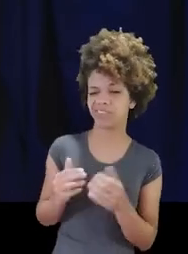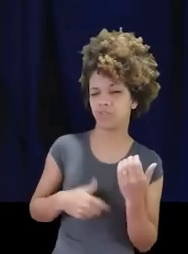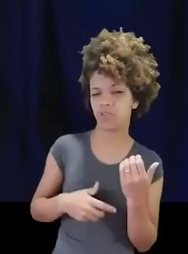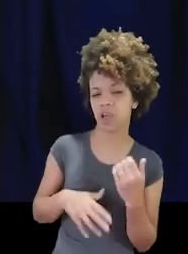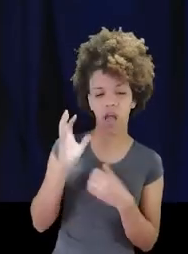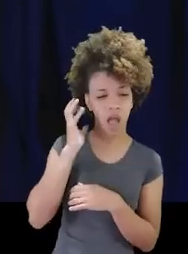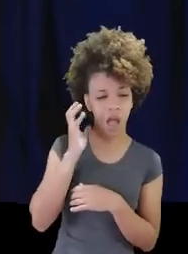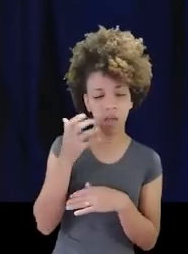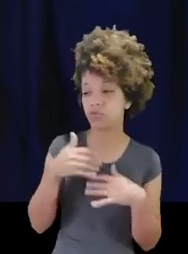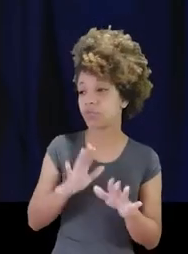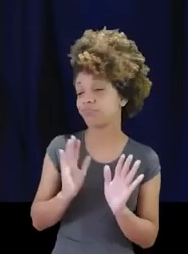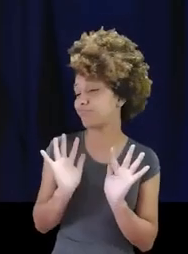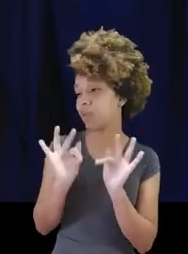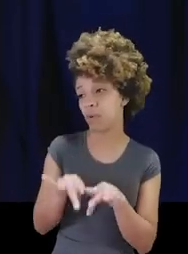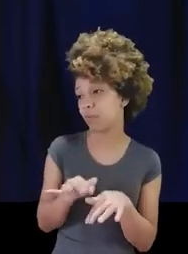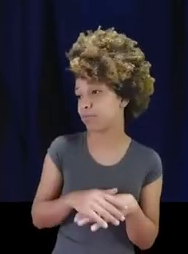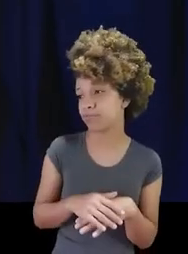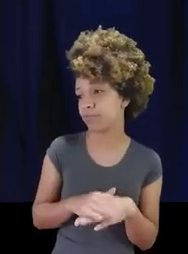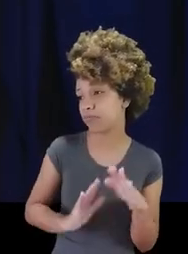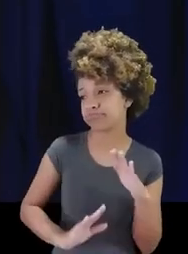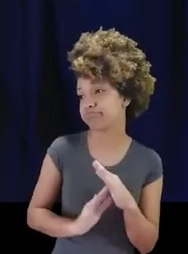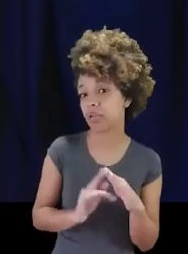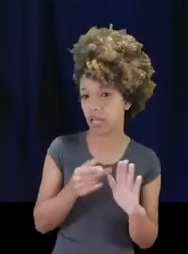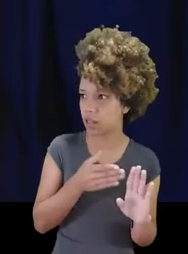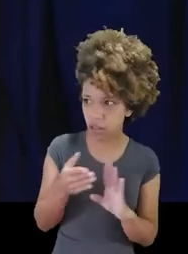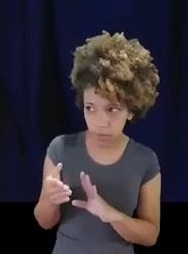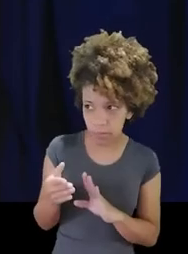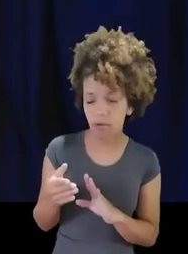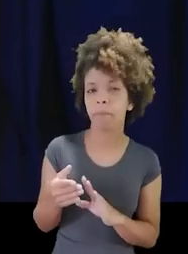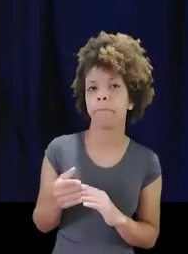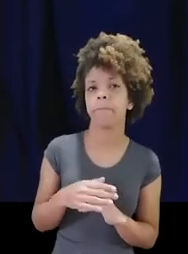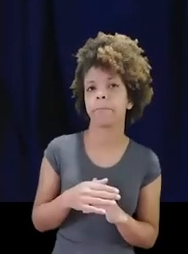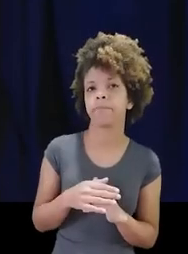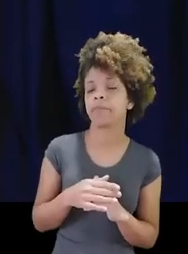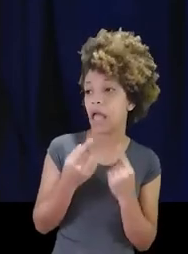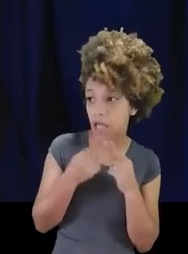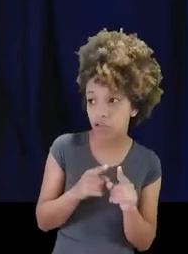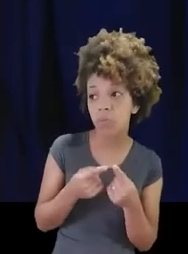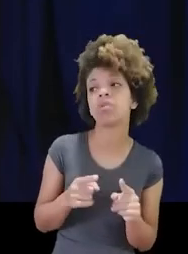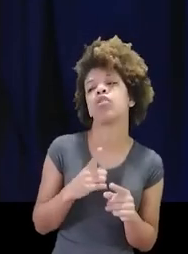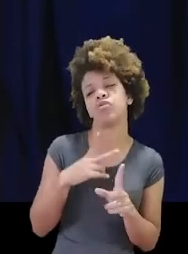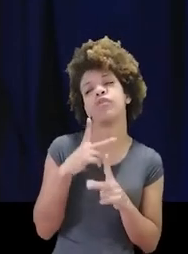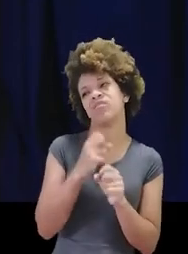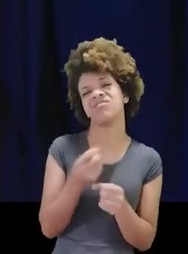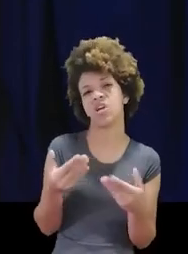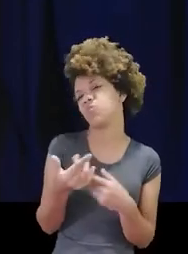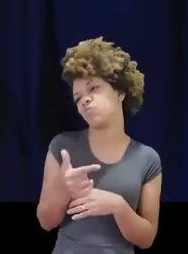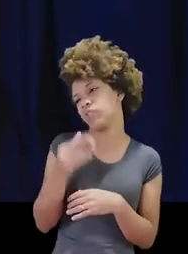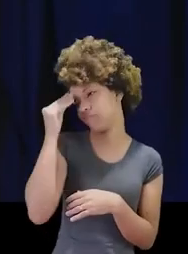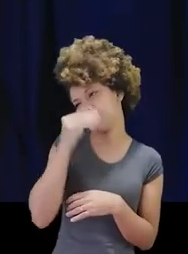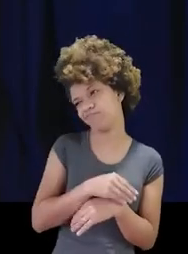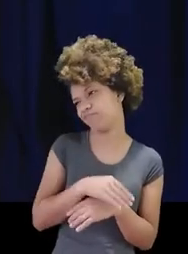não vou tocar tanto assim na rádio tal e aí acabou que não virou como é que funciona aquela época o a crítica musical tinha muita força Hoje